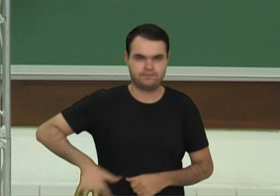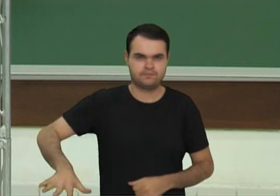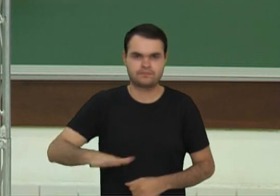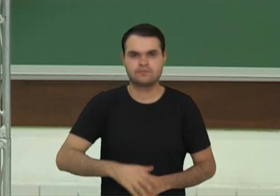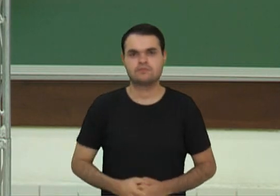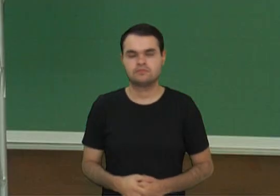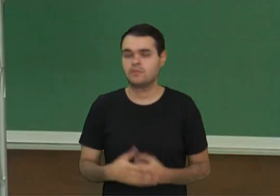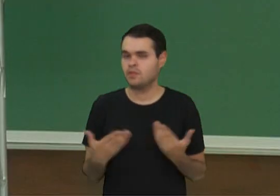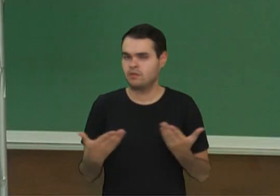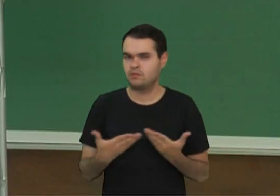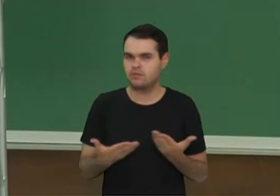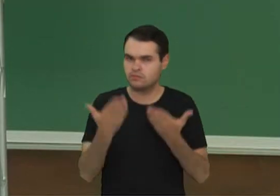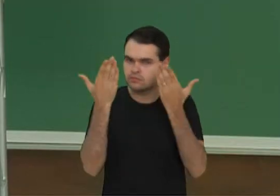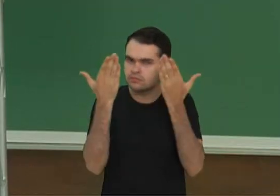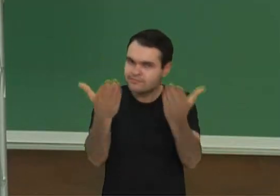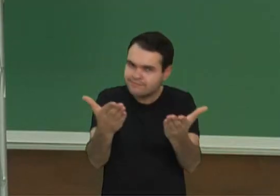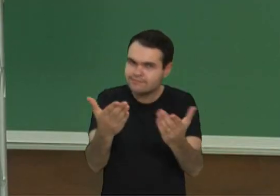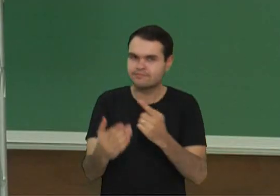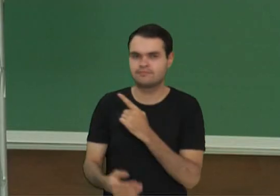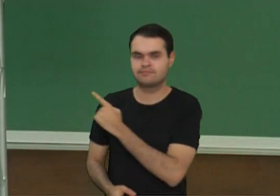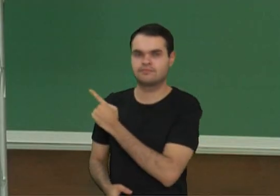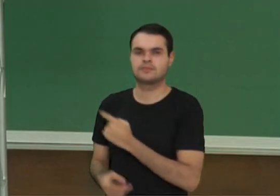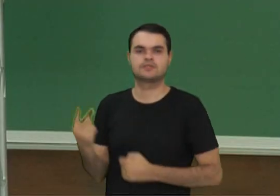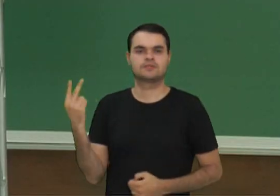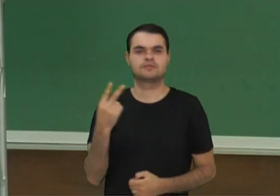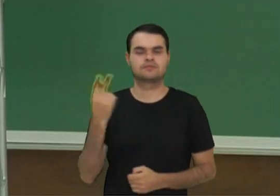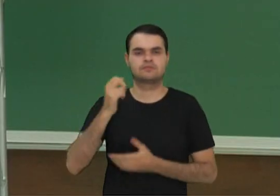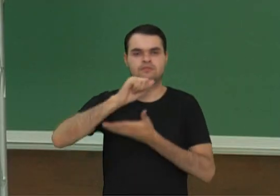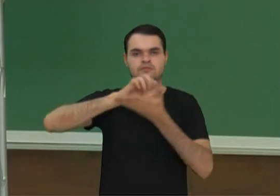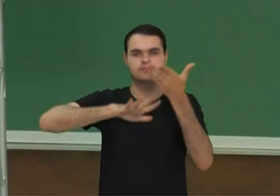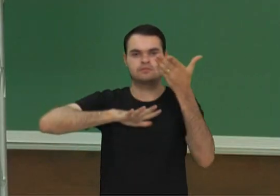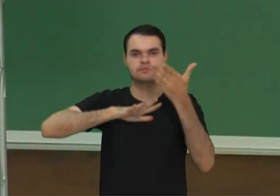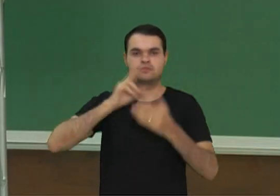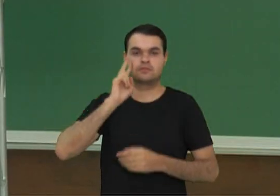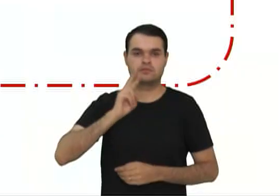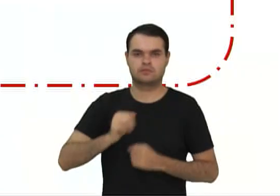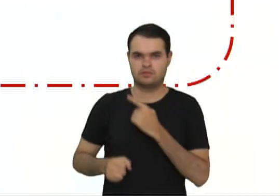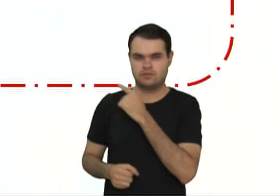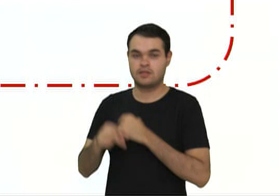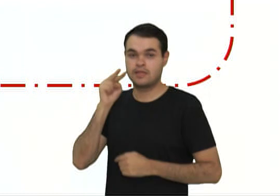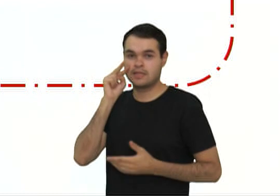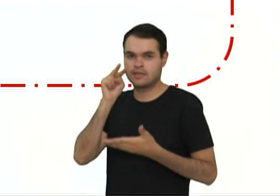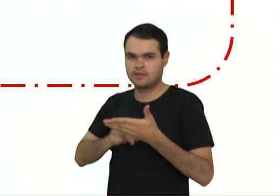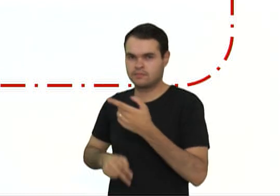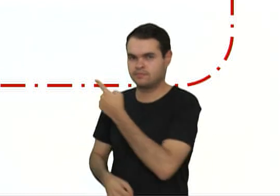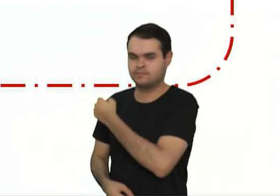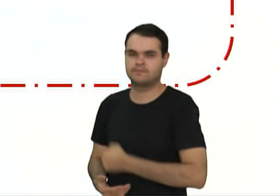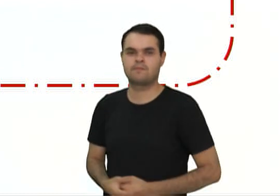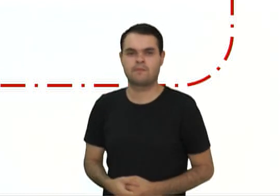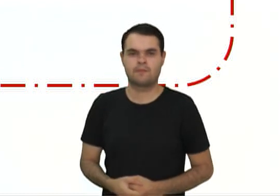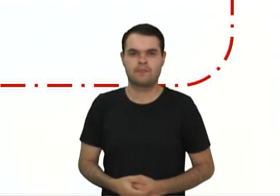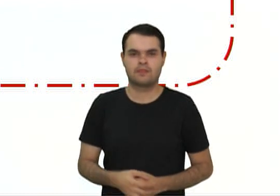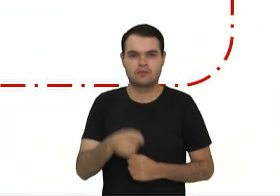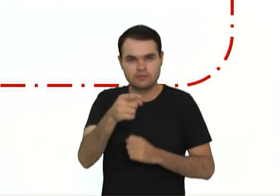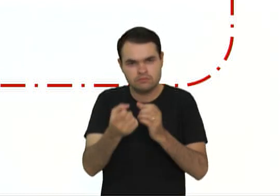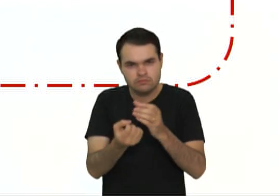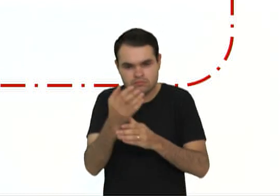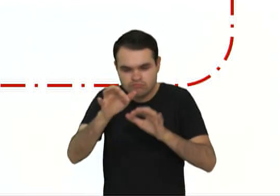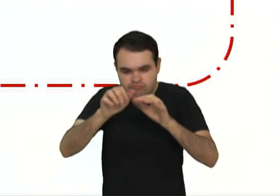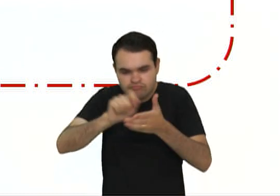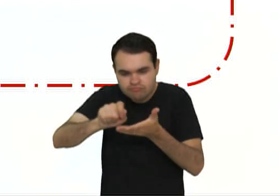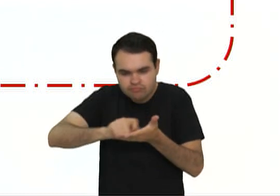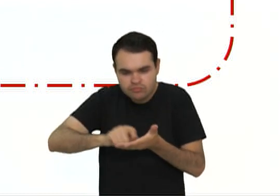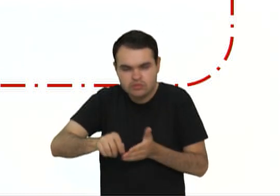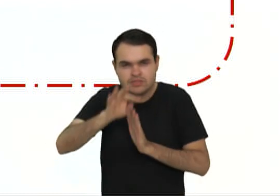E agora para você aqui na tela, a nossa segunda atividade. Leia ali, ó. Produza um texto resumindo os conteúdos que